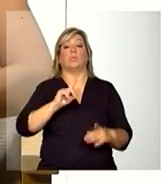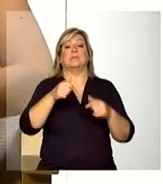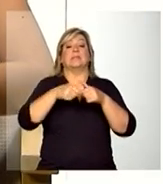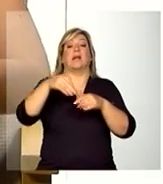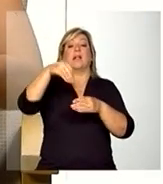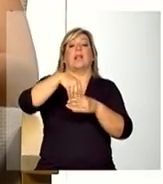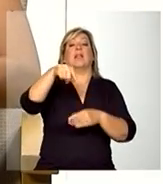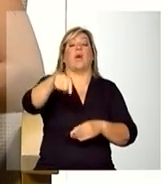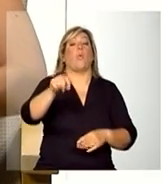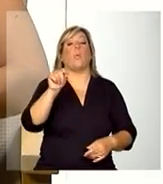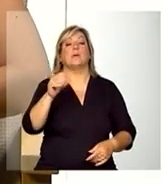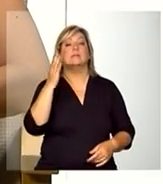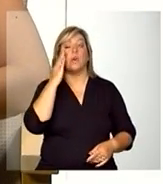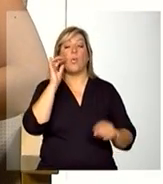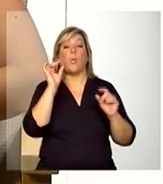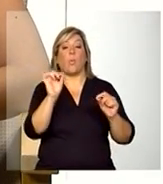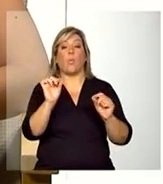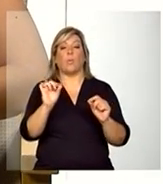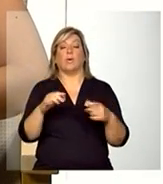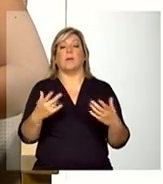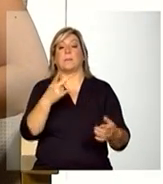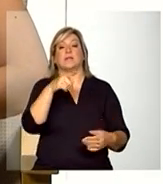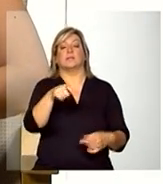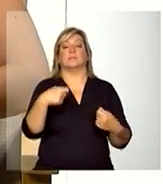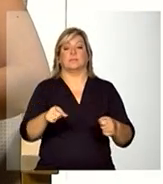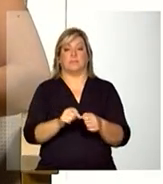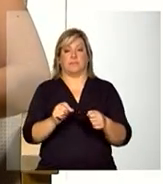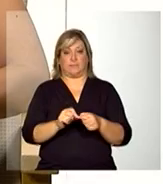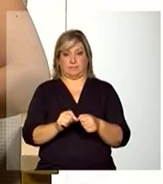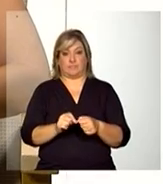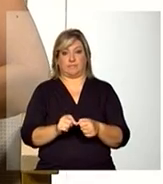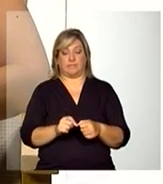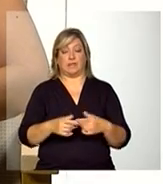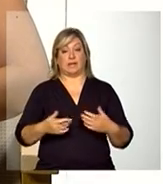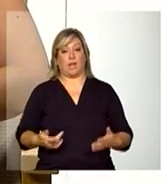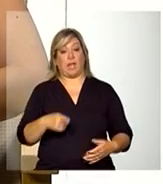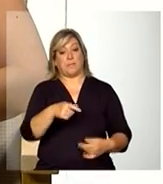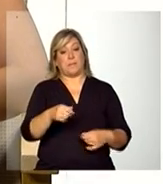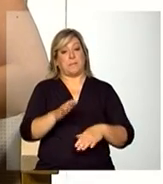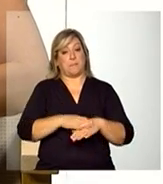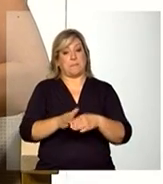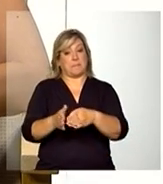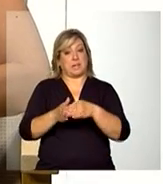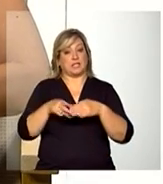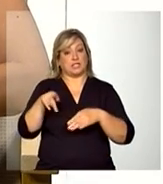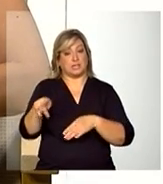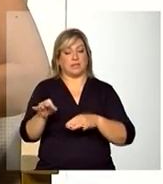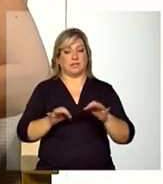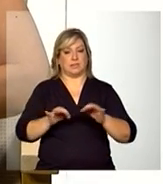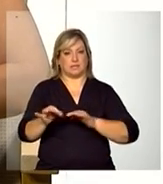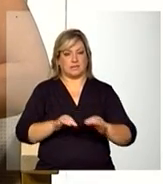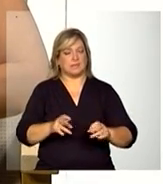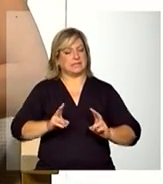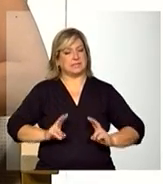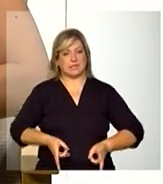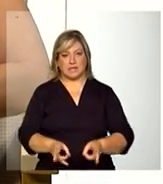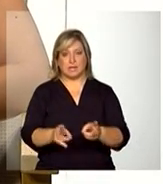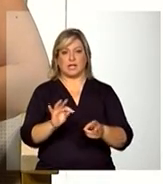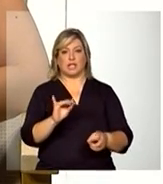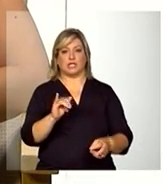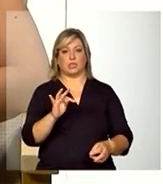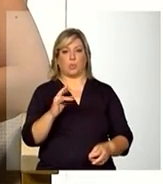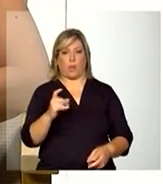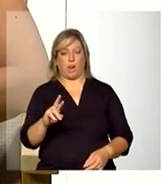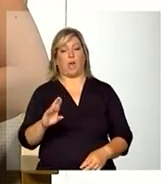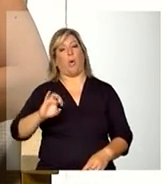realmente o qual é o papel que a pessoa precisa desenvolver né e para que ela precisa de acesso então é sempre necessário falar com